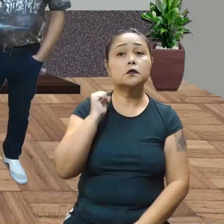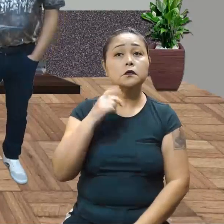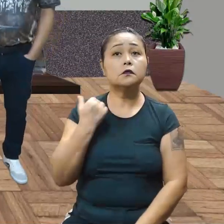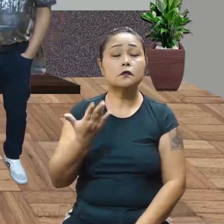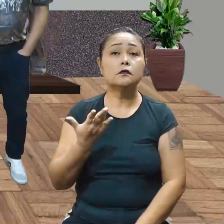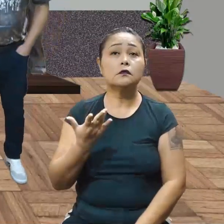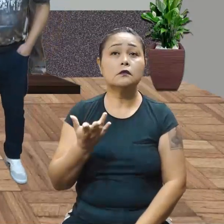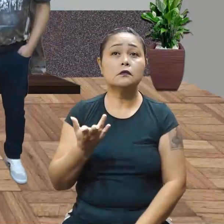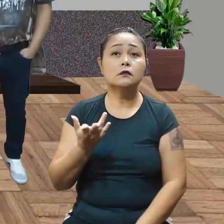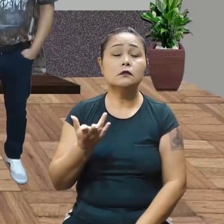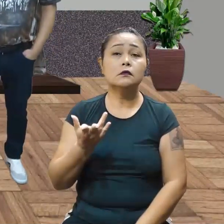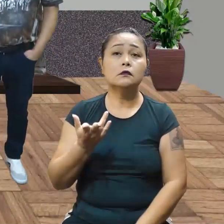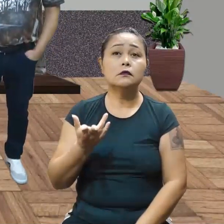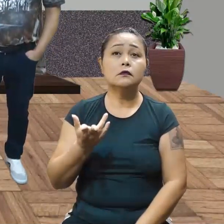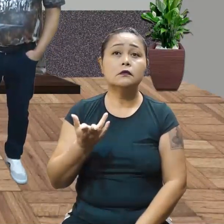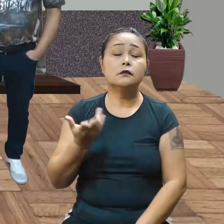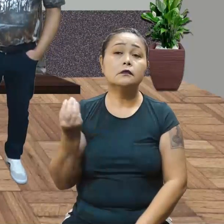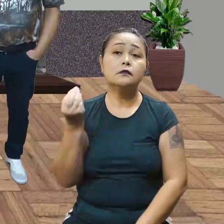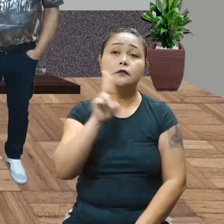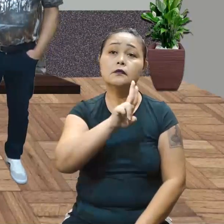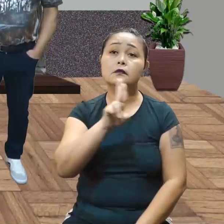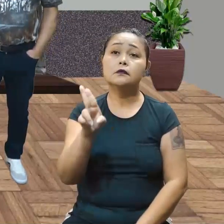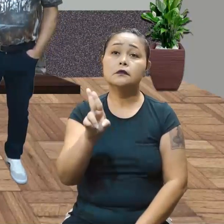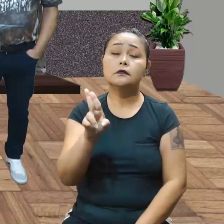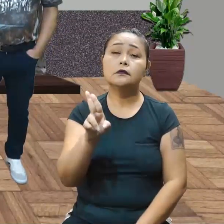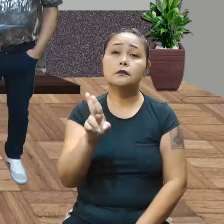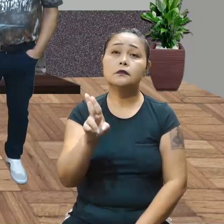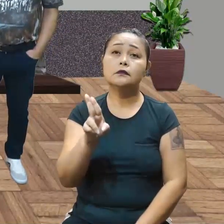leva o nome de